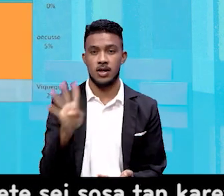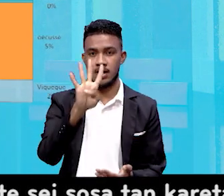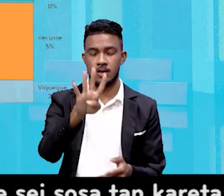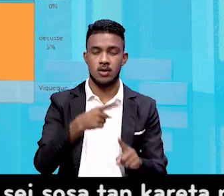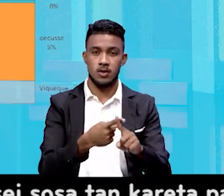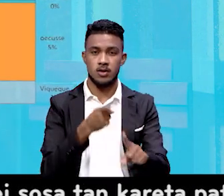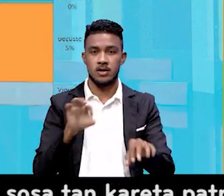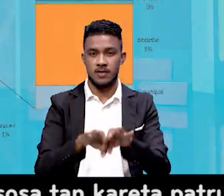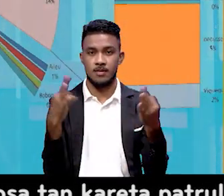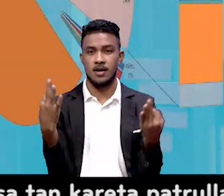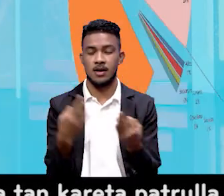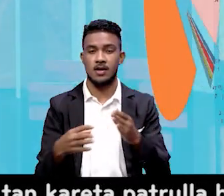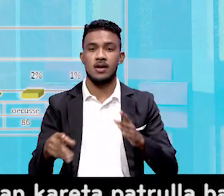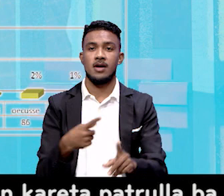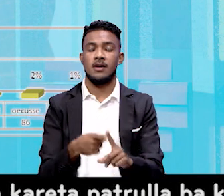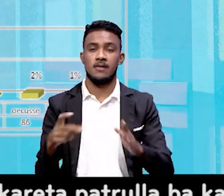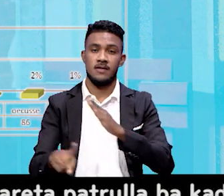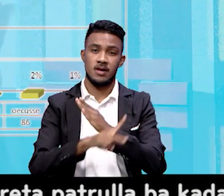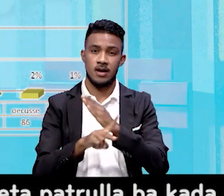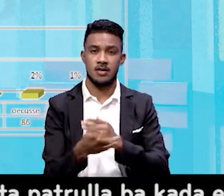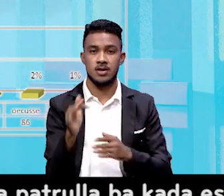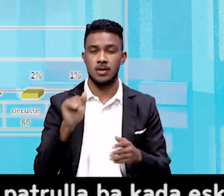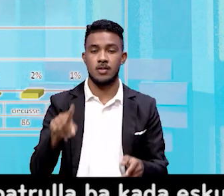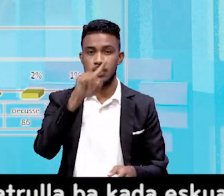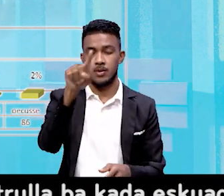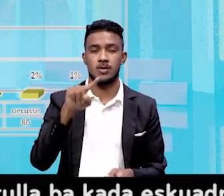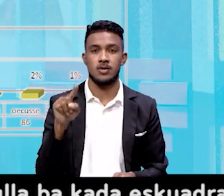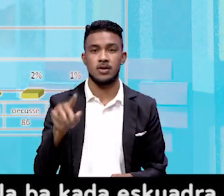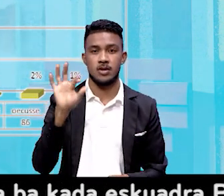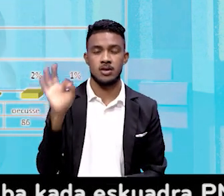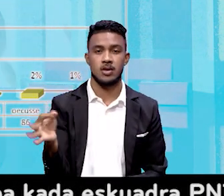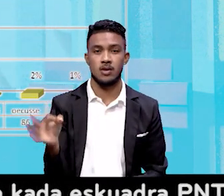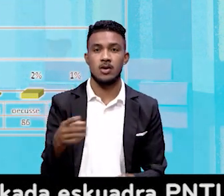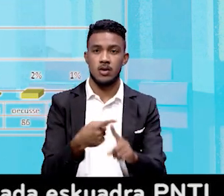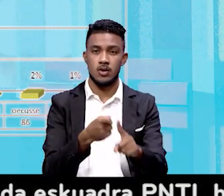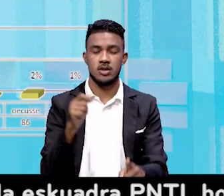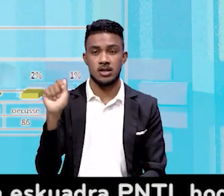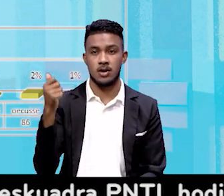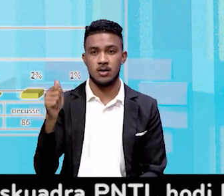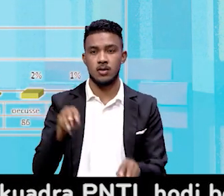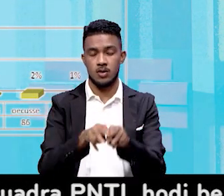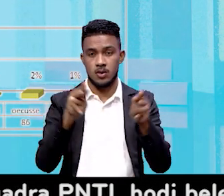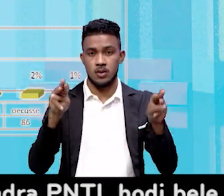família afetado sirané, por cento se anulo usi dili, no por cento se anulo usi município.